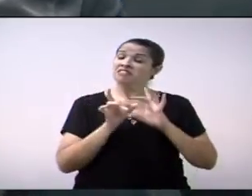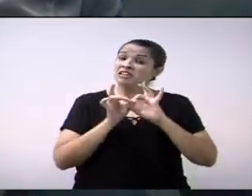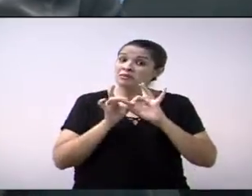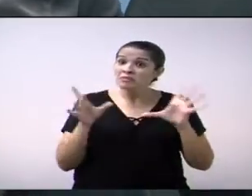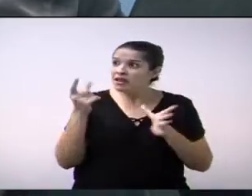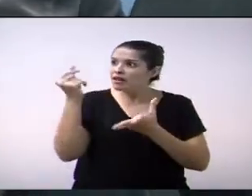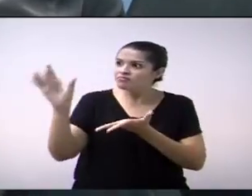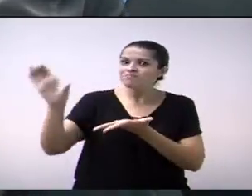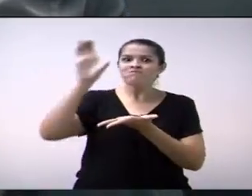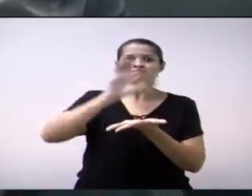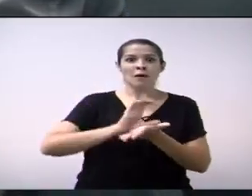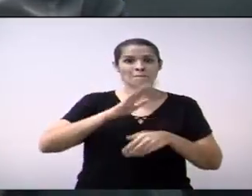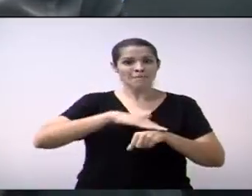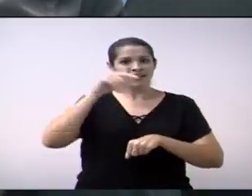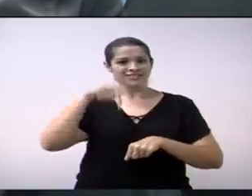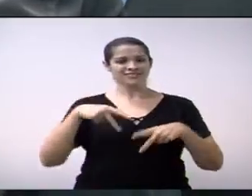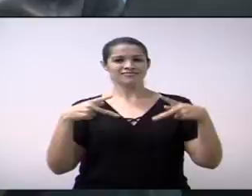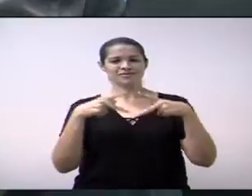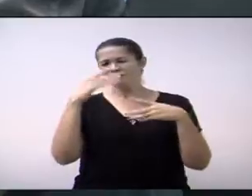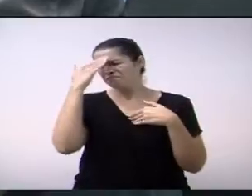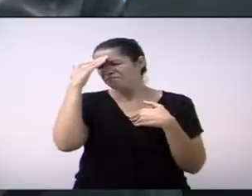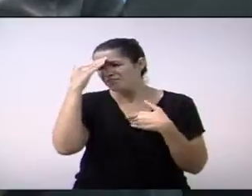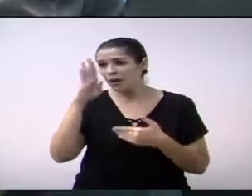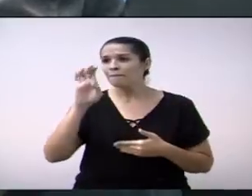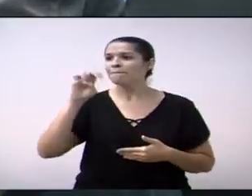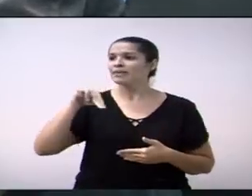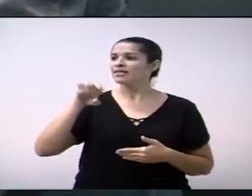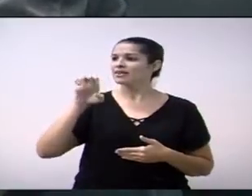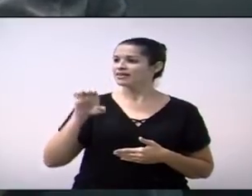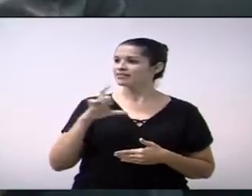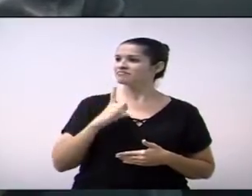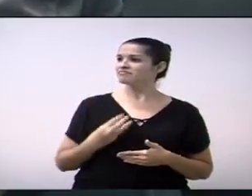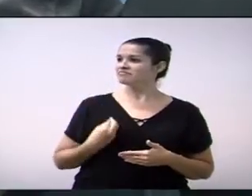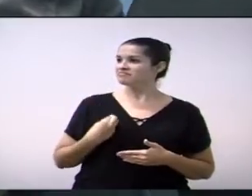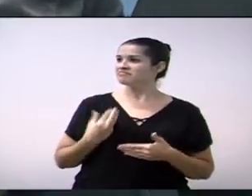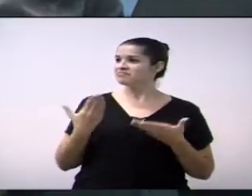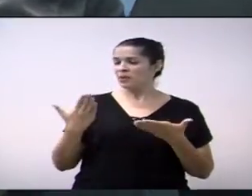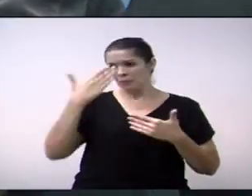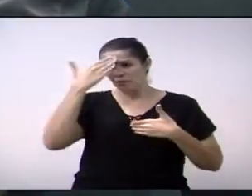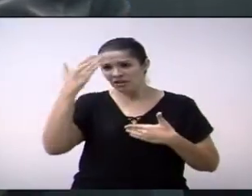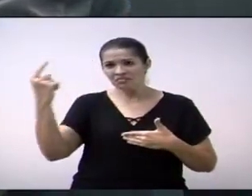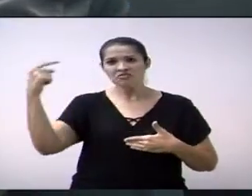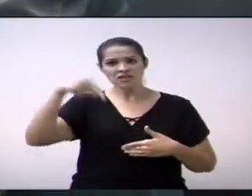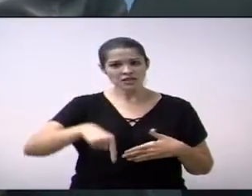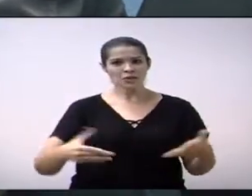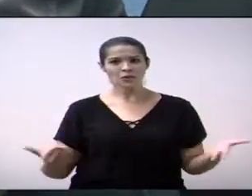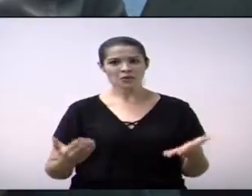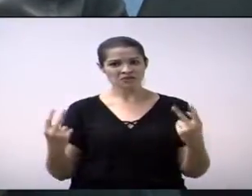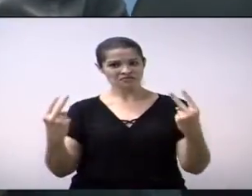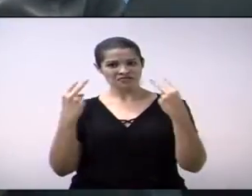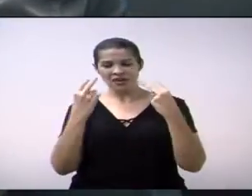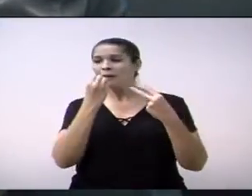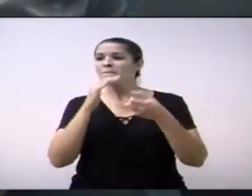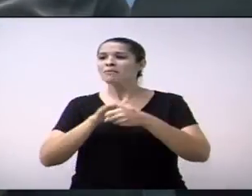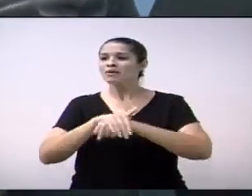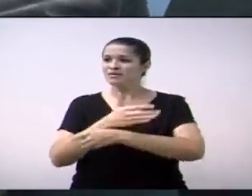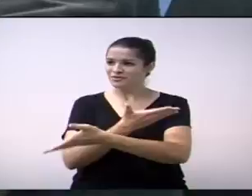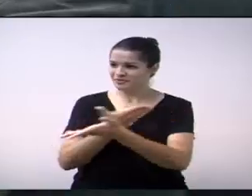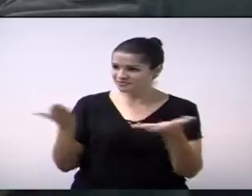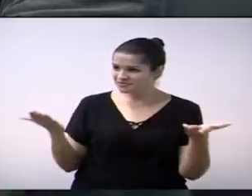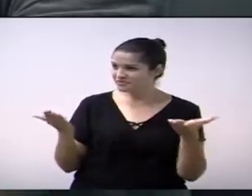nosso município. Benê, muito obrigado pela estadia, muito obrigado por você estar presente aqui hoje na sessão e uma boa noite a todos.